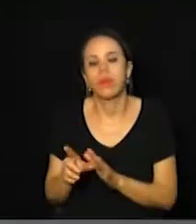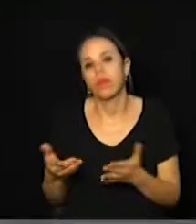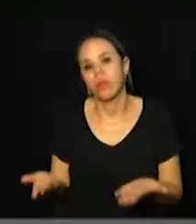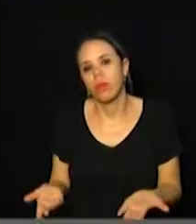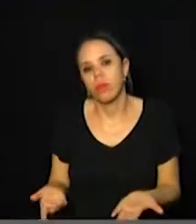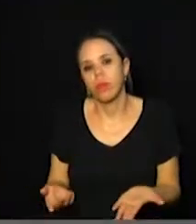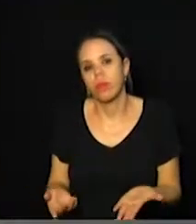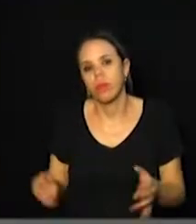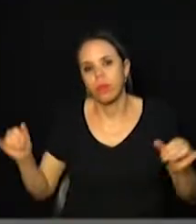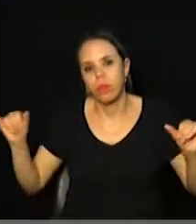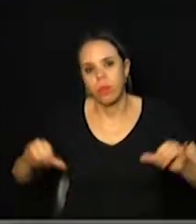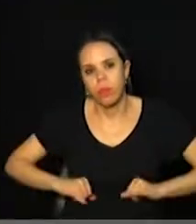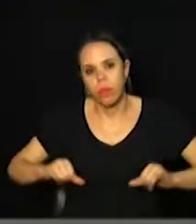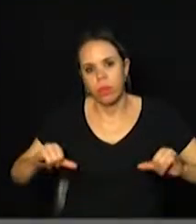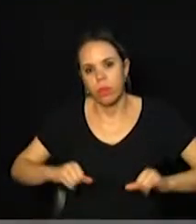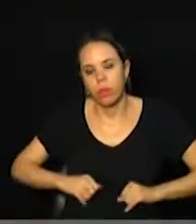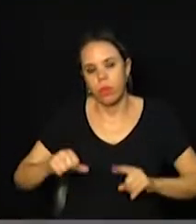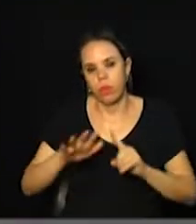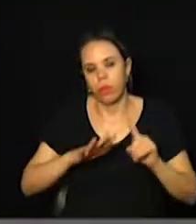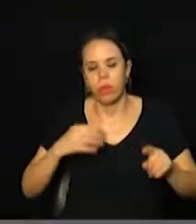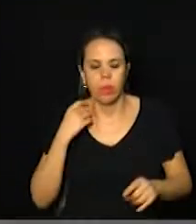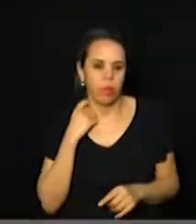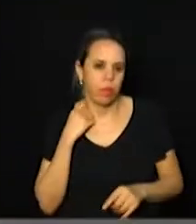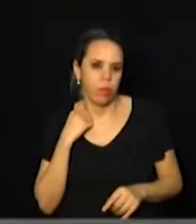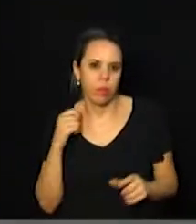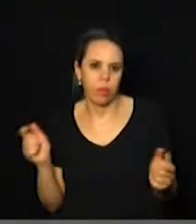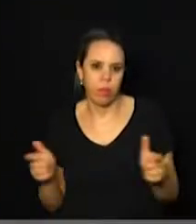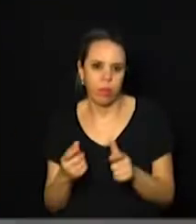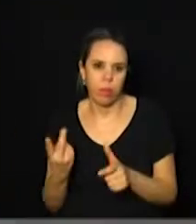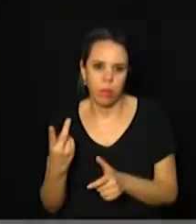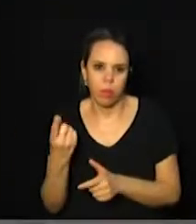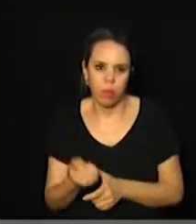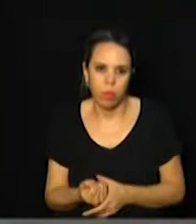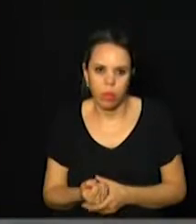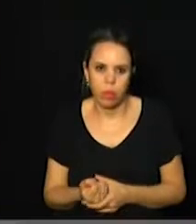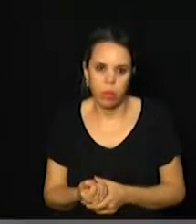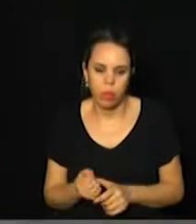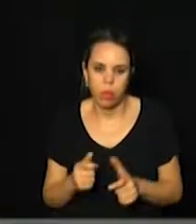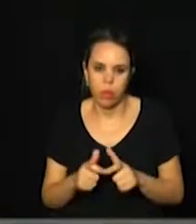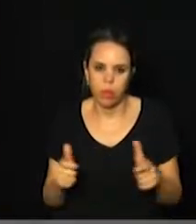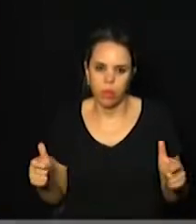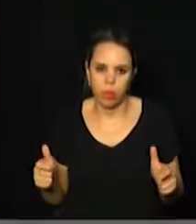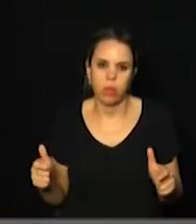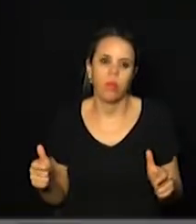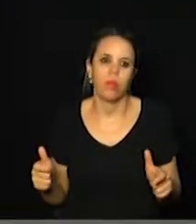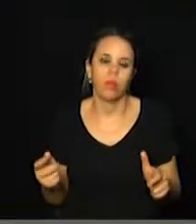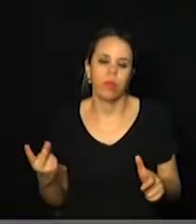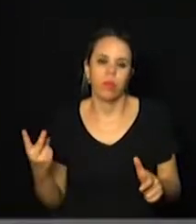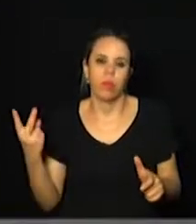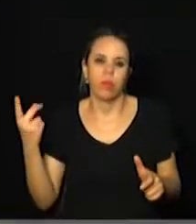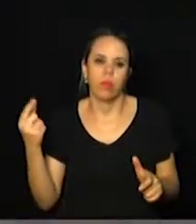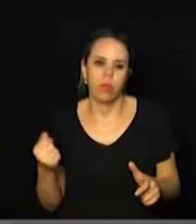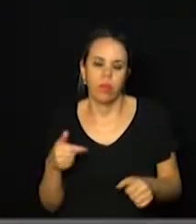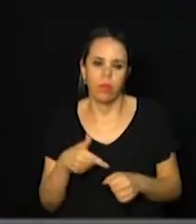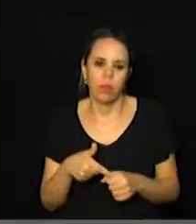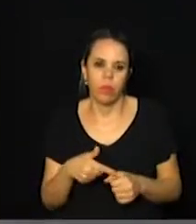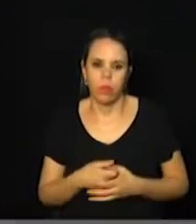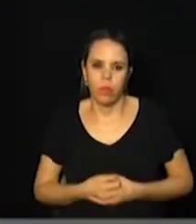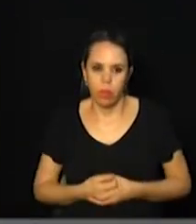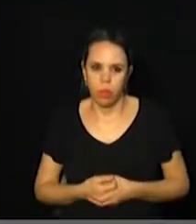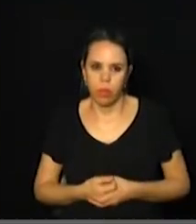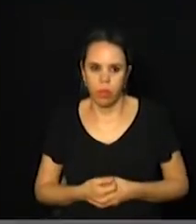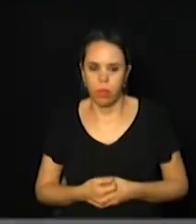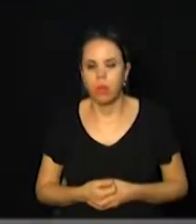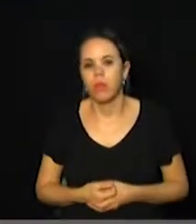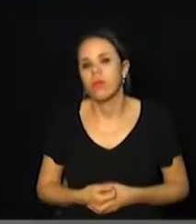das contas quem vai pagar é a sociedade em vez de diminuir o preço vai aumentar o preço do combustível